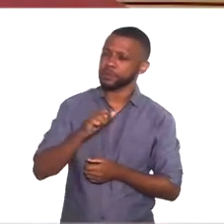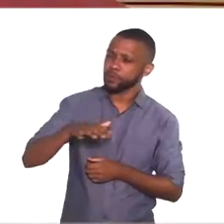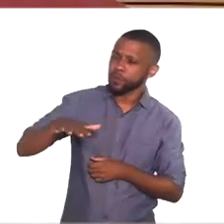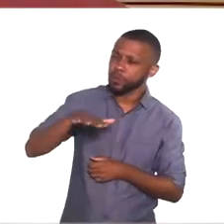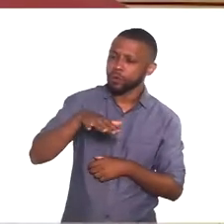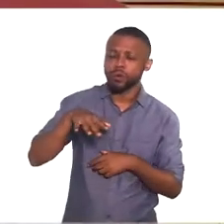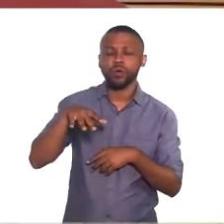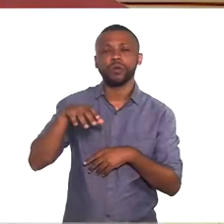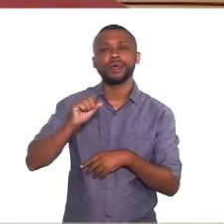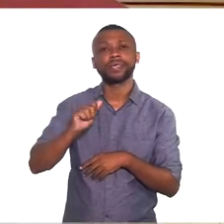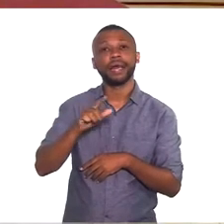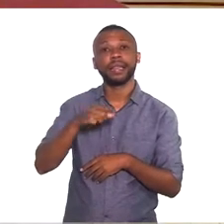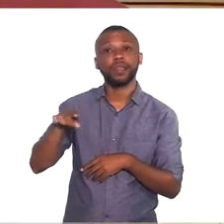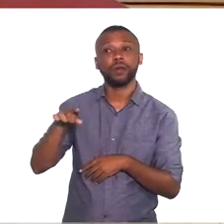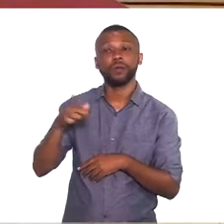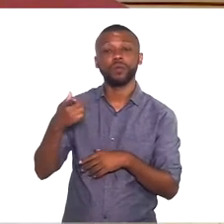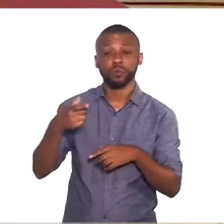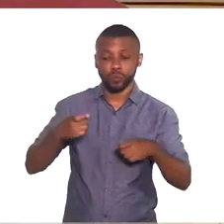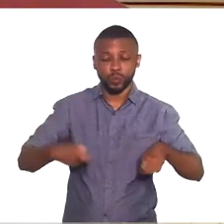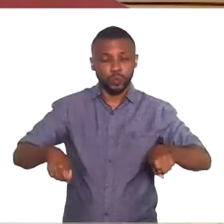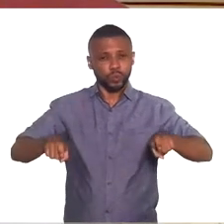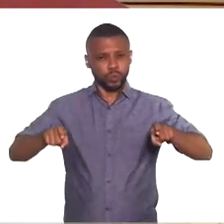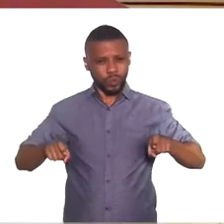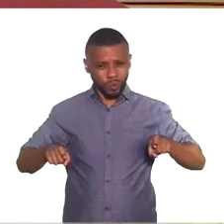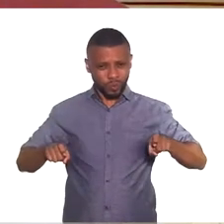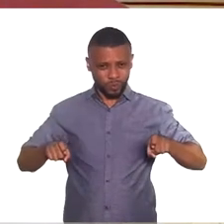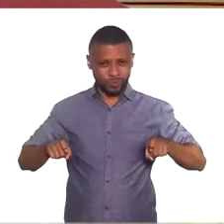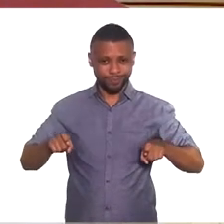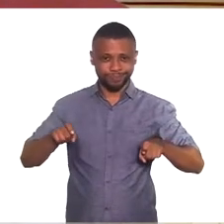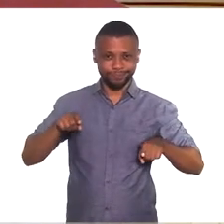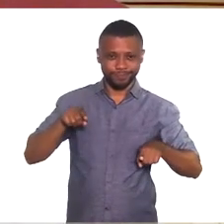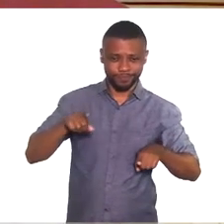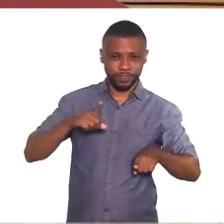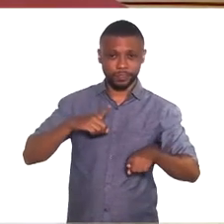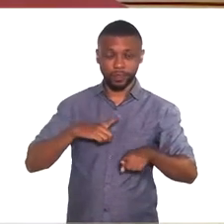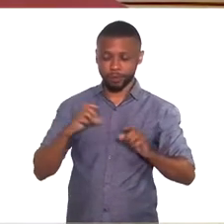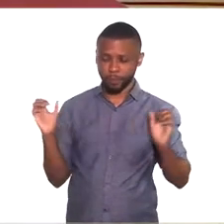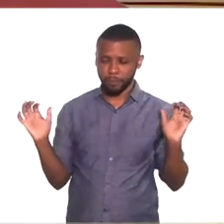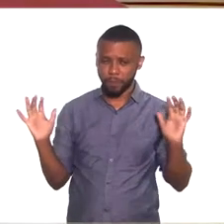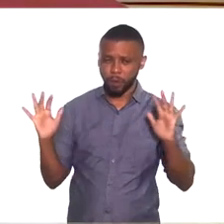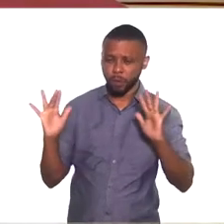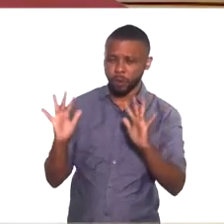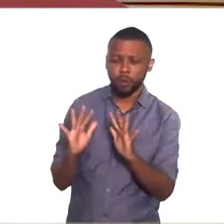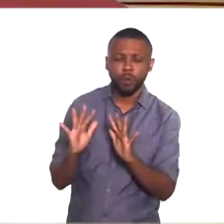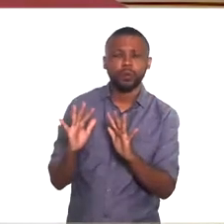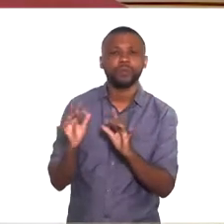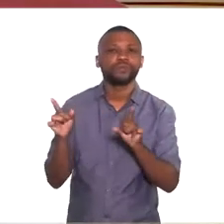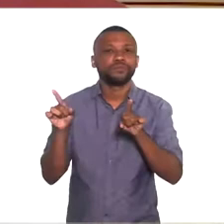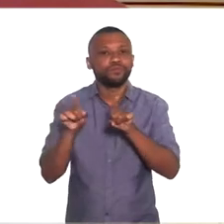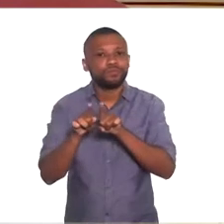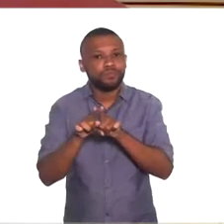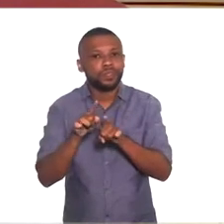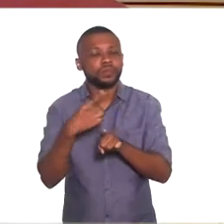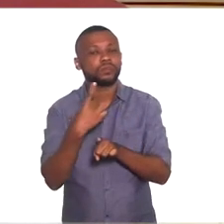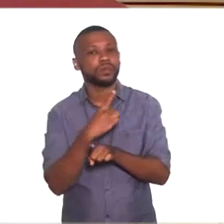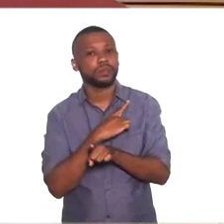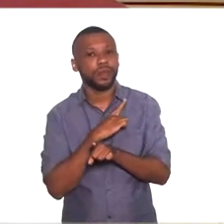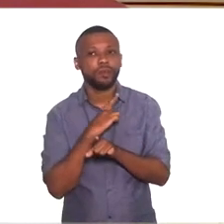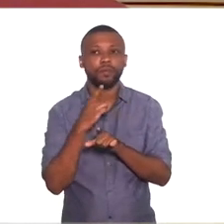aqui é o salão chamado do Trono serão do Trono aí nós vamos aquilo cvent local